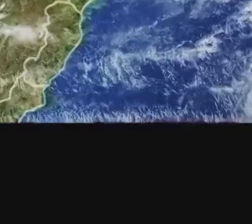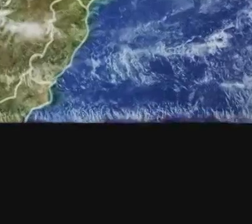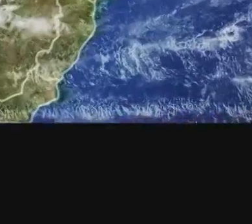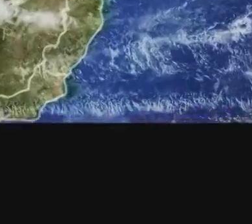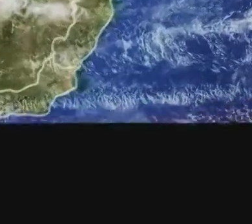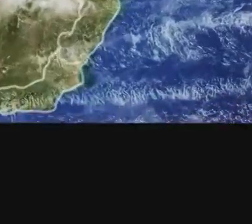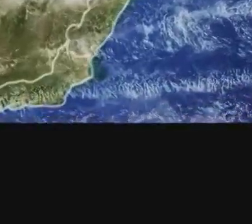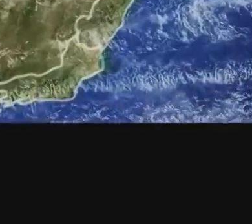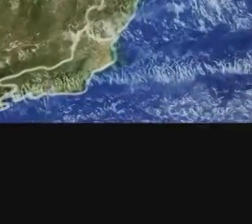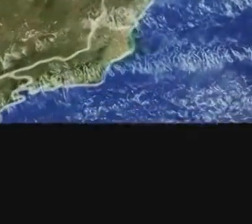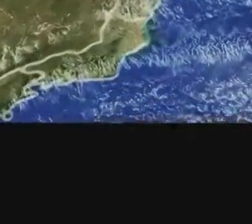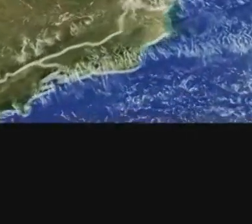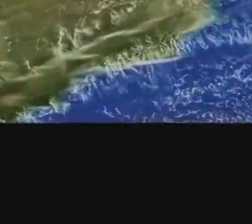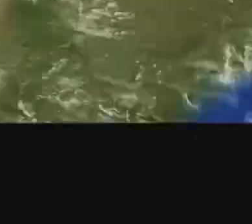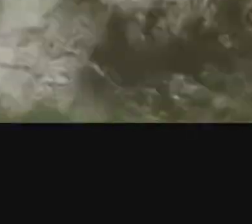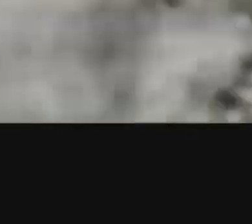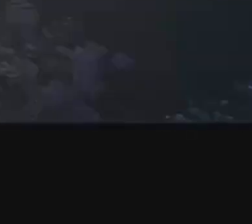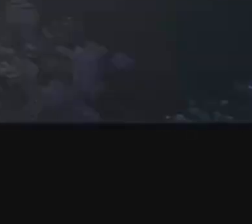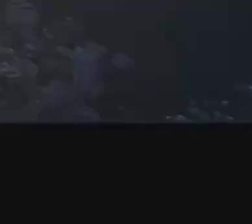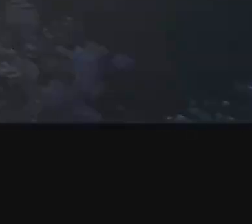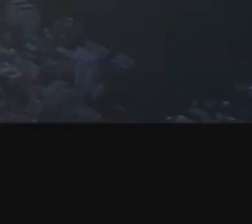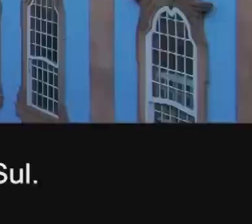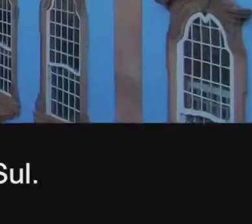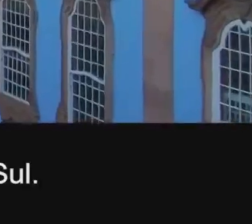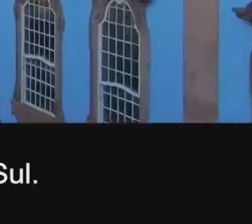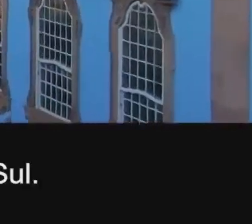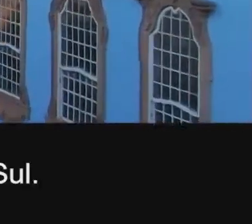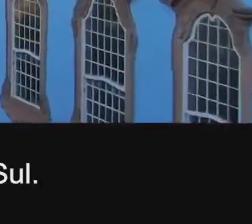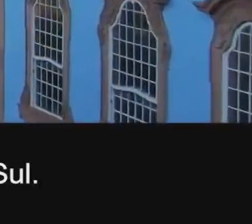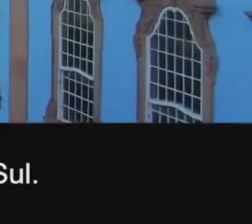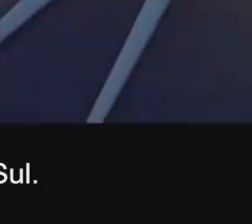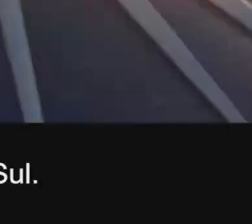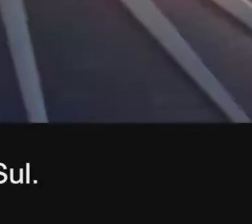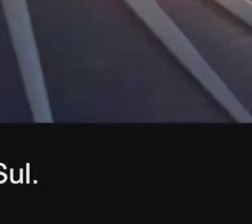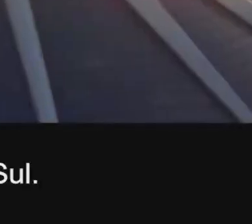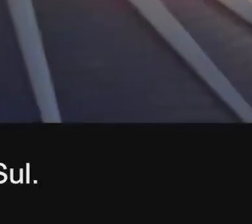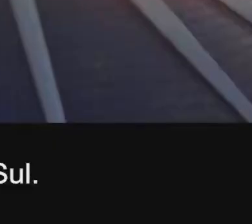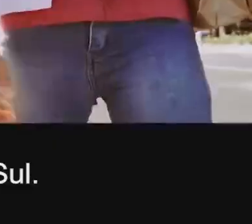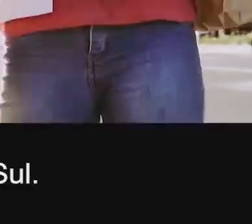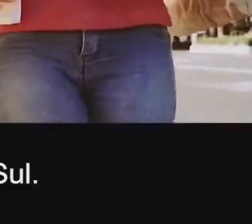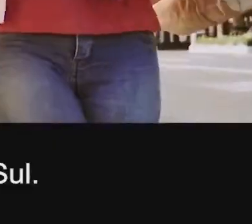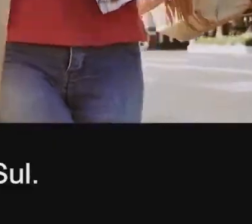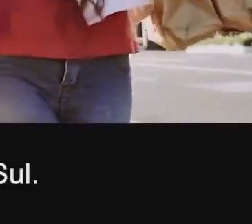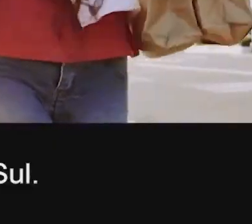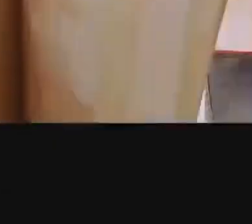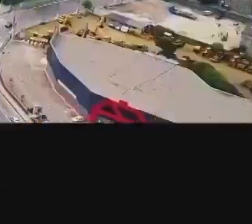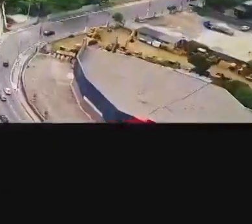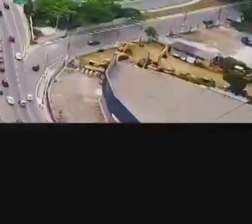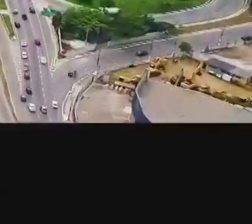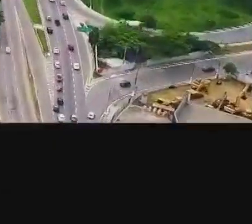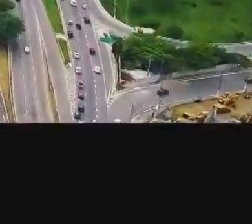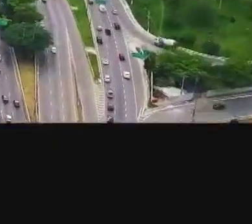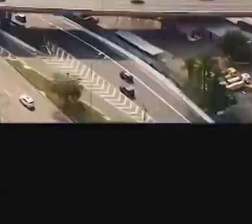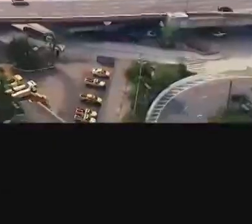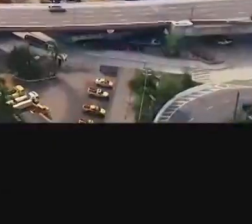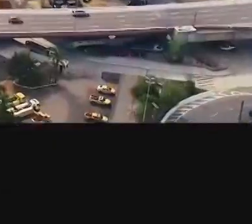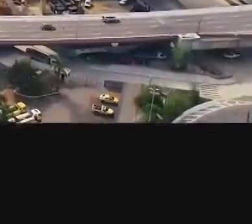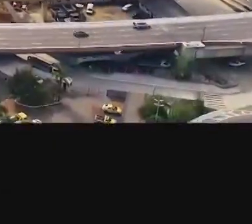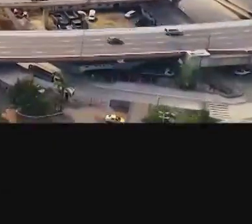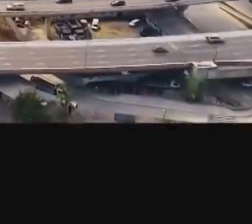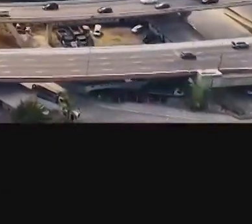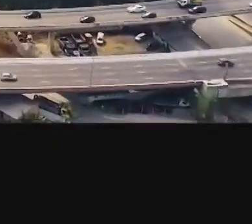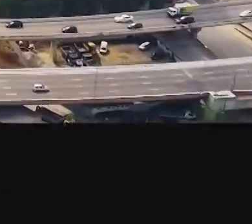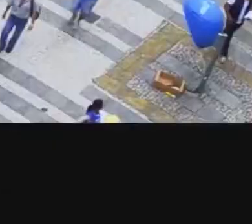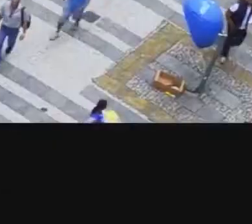O mundo precisa conhecer o Brasil by Brasil. O país tem o maior mercado consumidor da América do Sul e se apresenta como grande polo